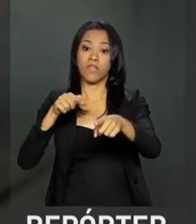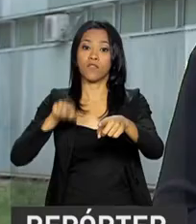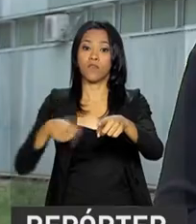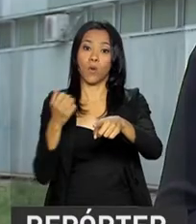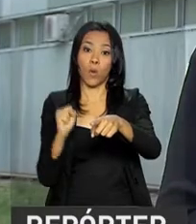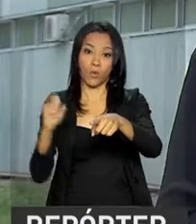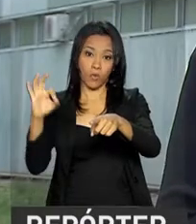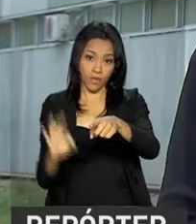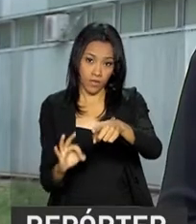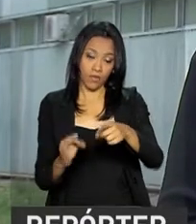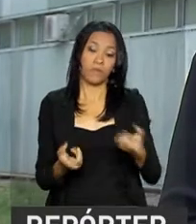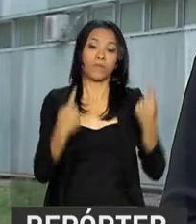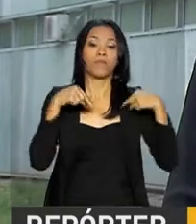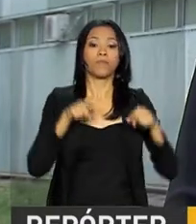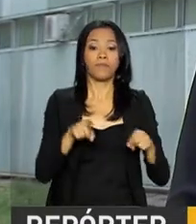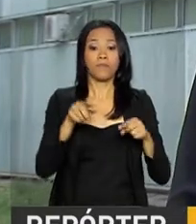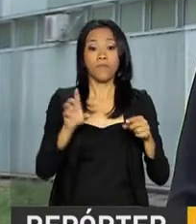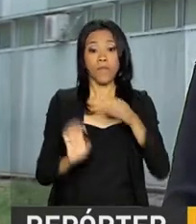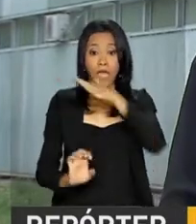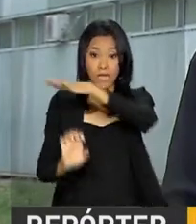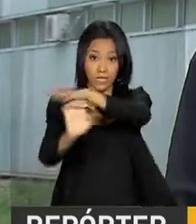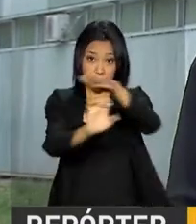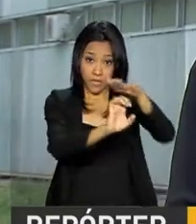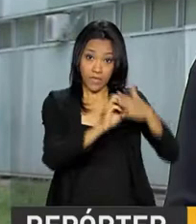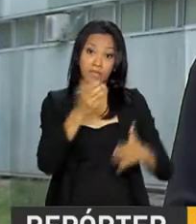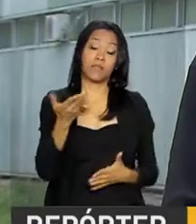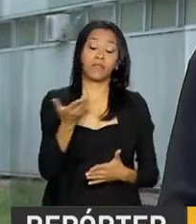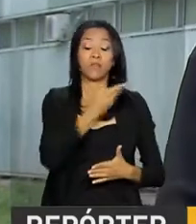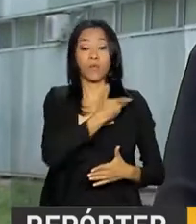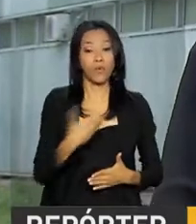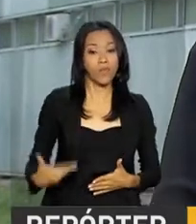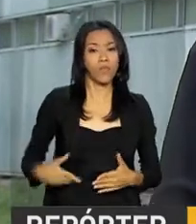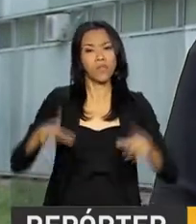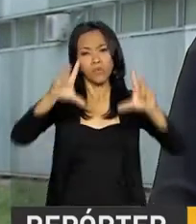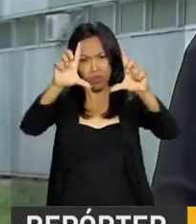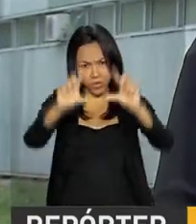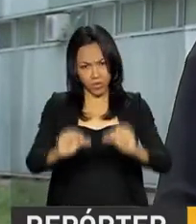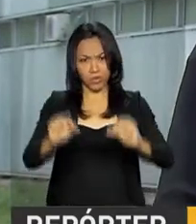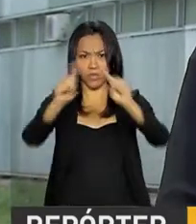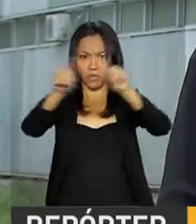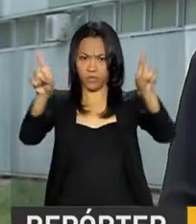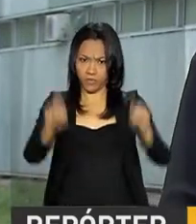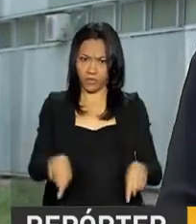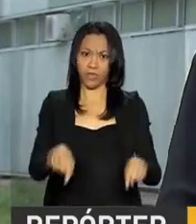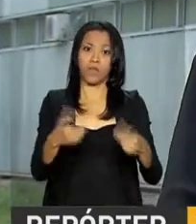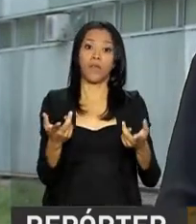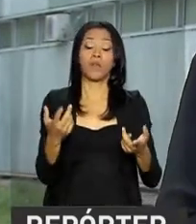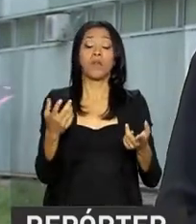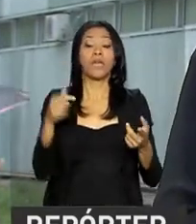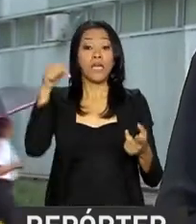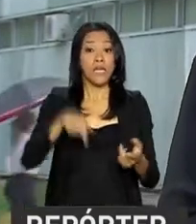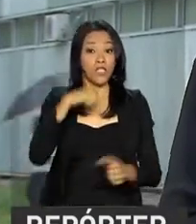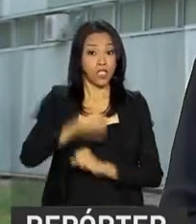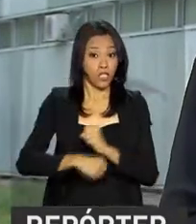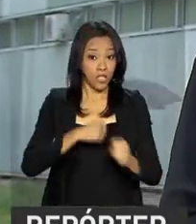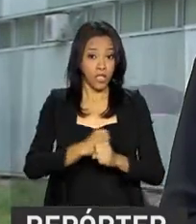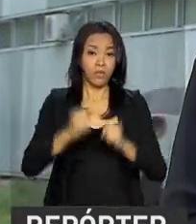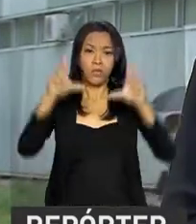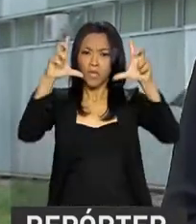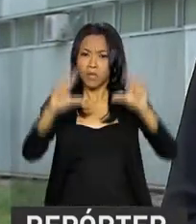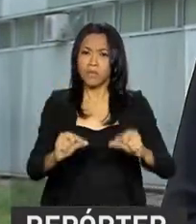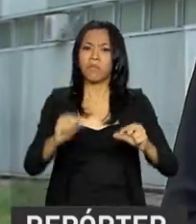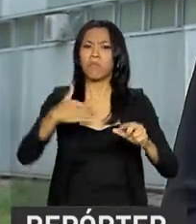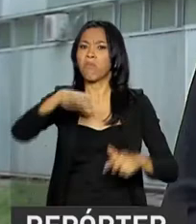por cento as estatais também estão com menos empregados só neste ano a redução no quadro de pessoal foi de mais de